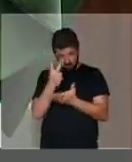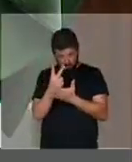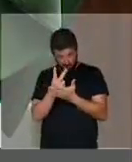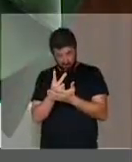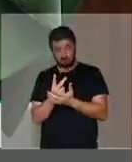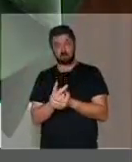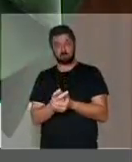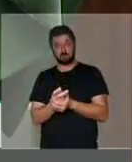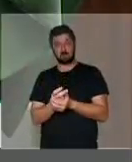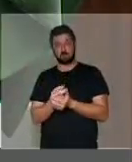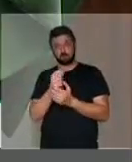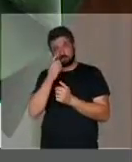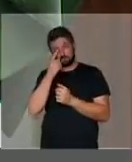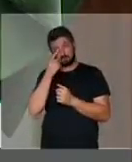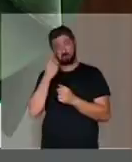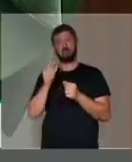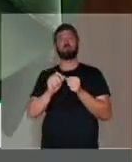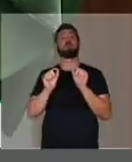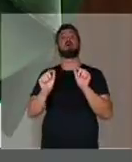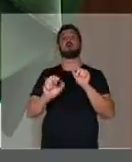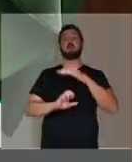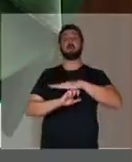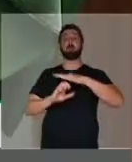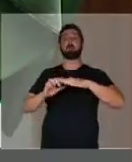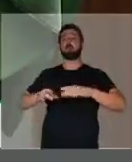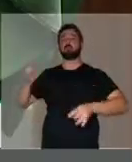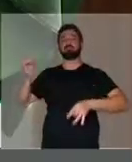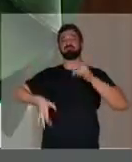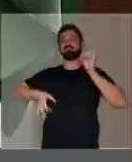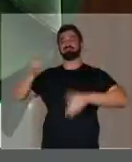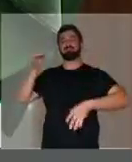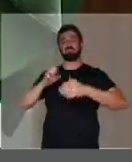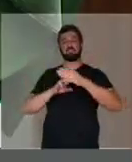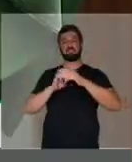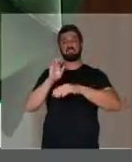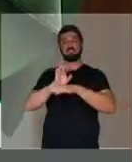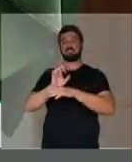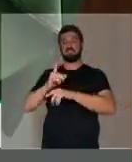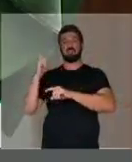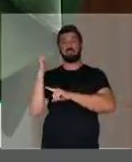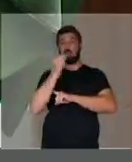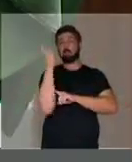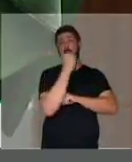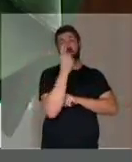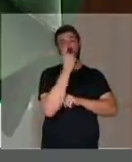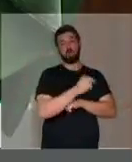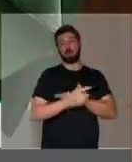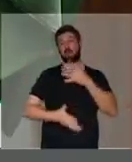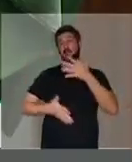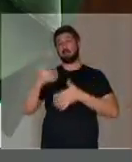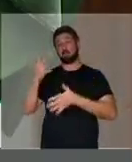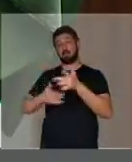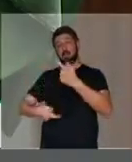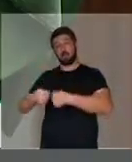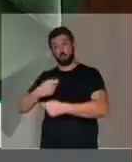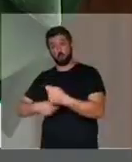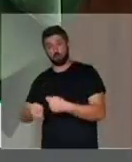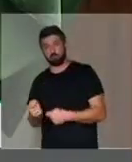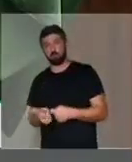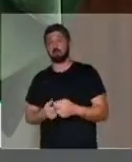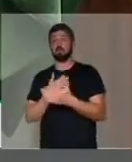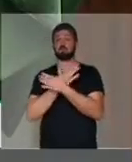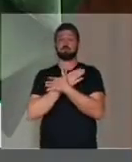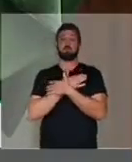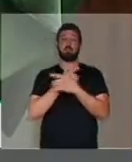violência tem feito com que empresas abandonem nosso Estado, combalindo ainda mais a atividade econômica e aumentando